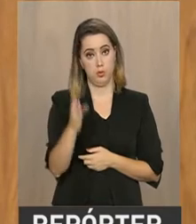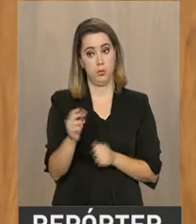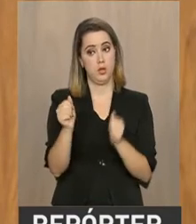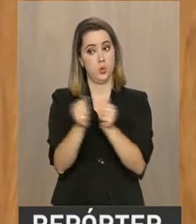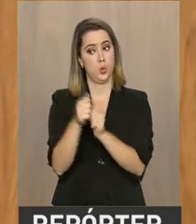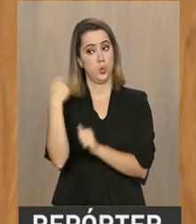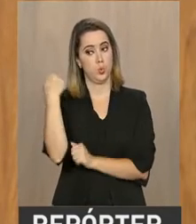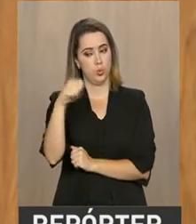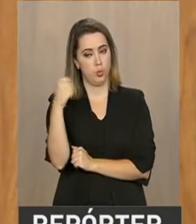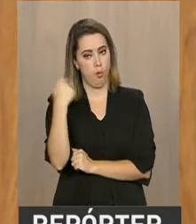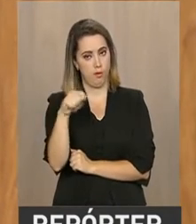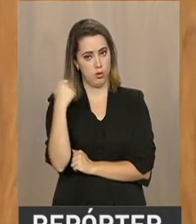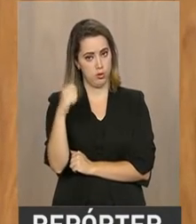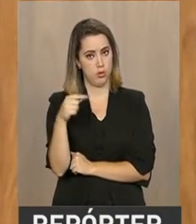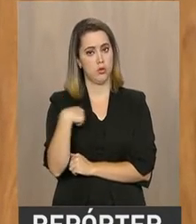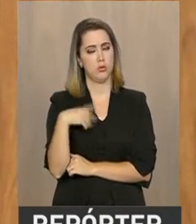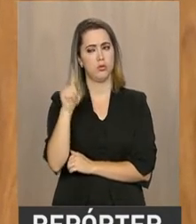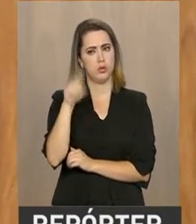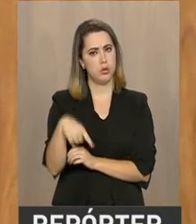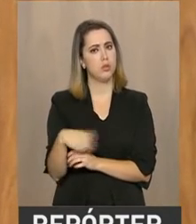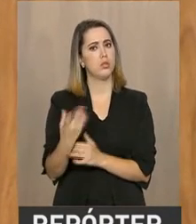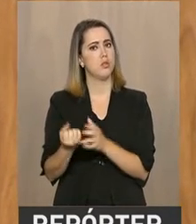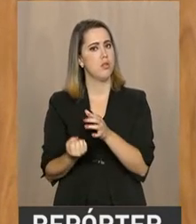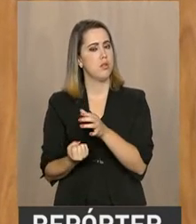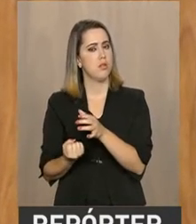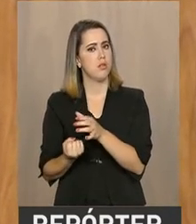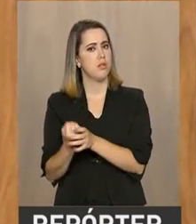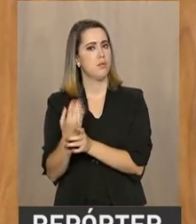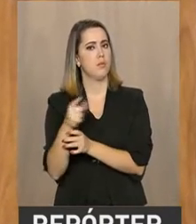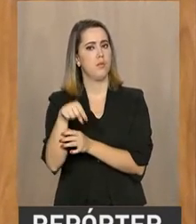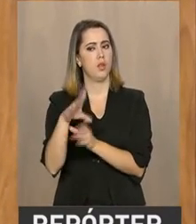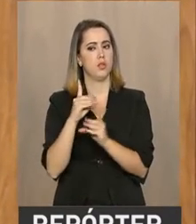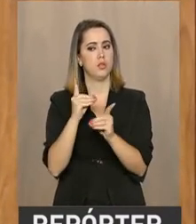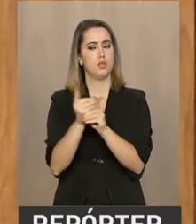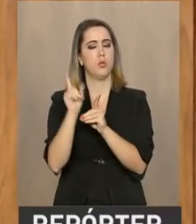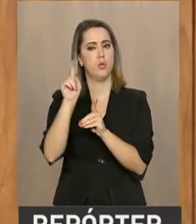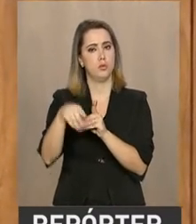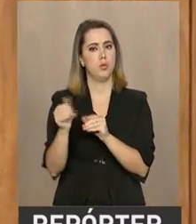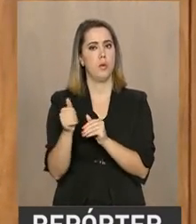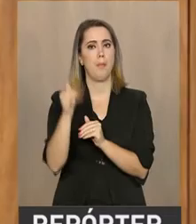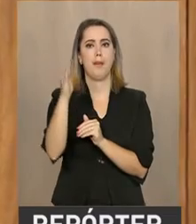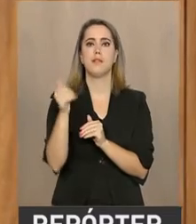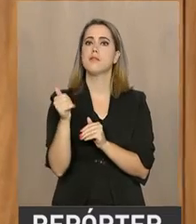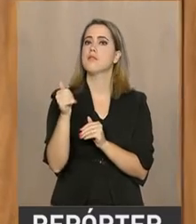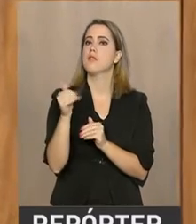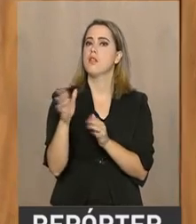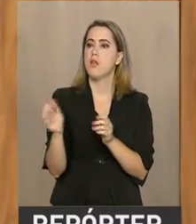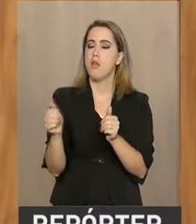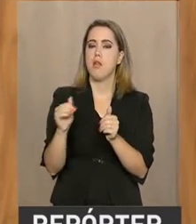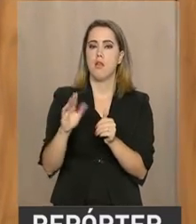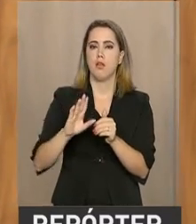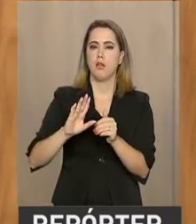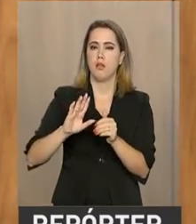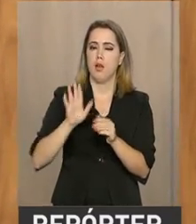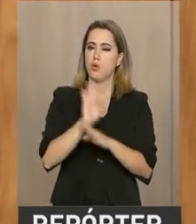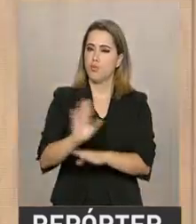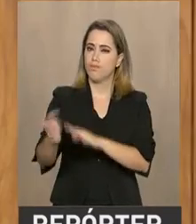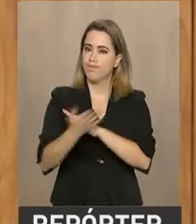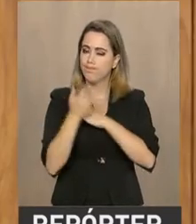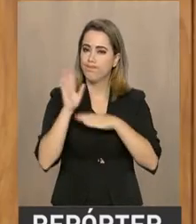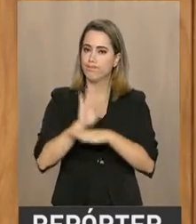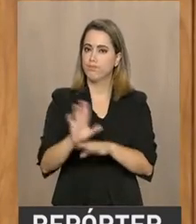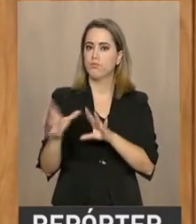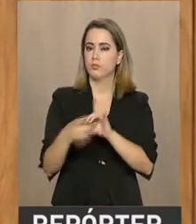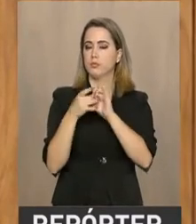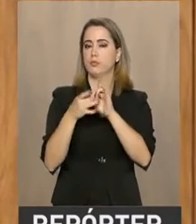e da argentina como fruto desse encontro é mais e mais cooperação e integração